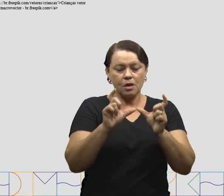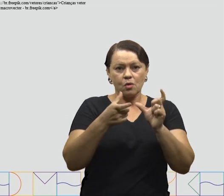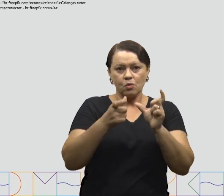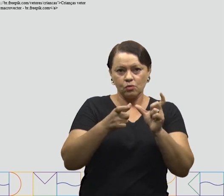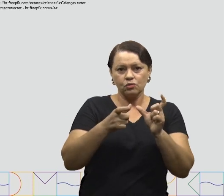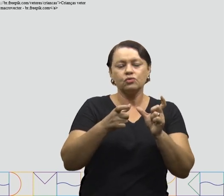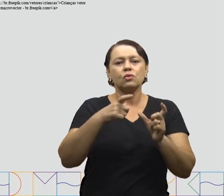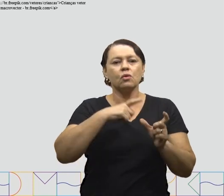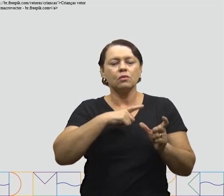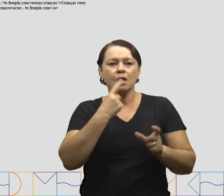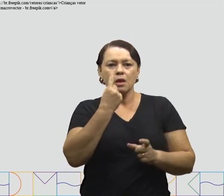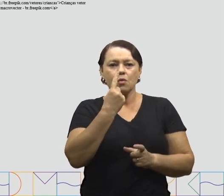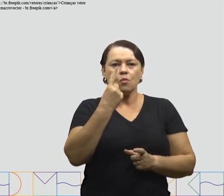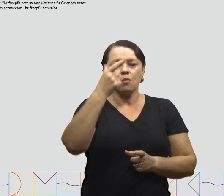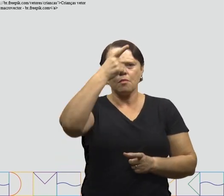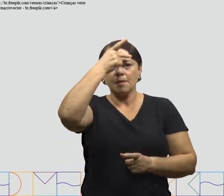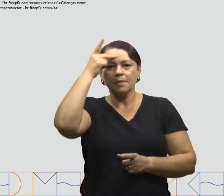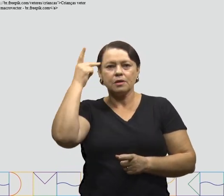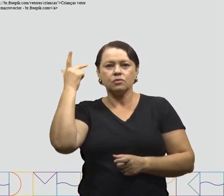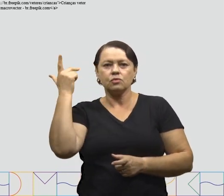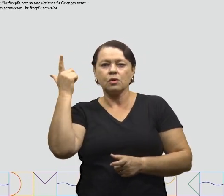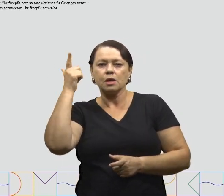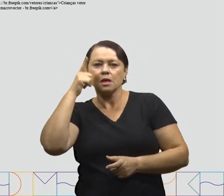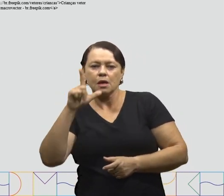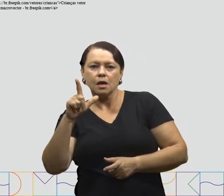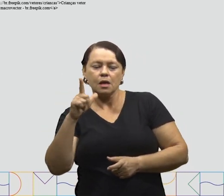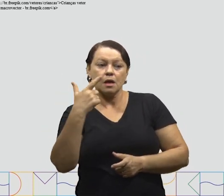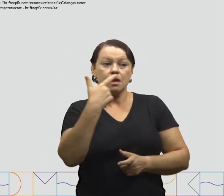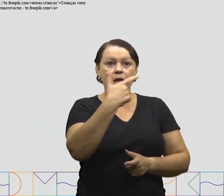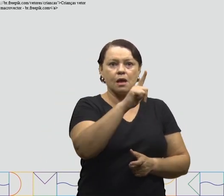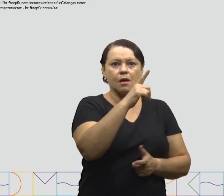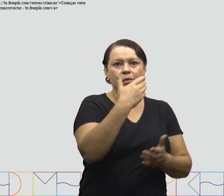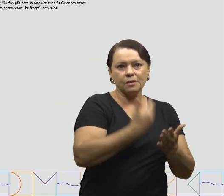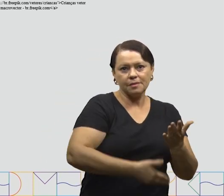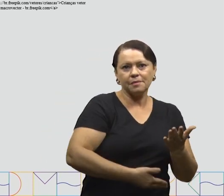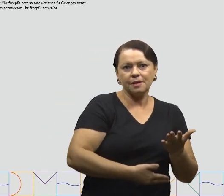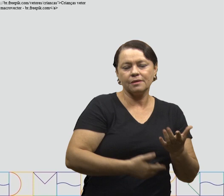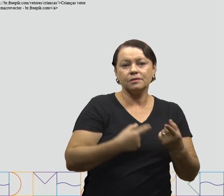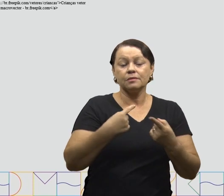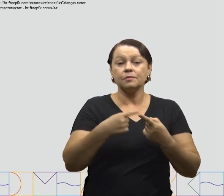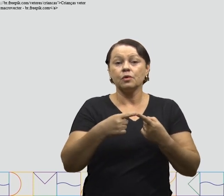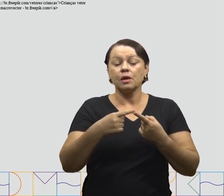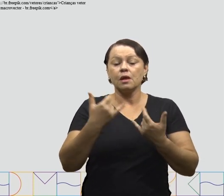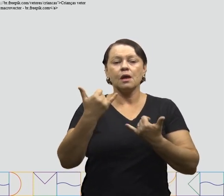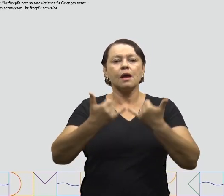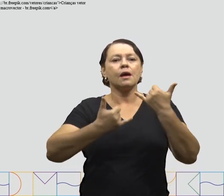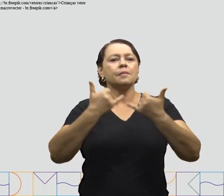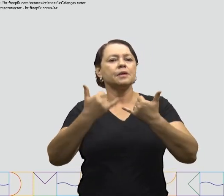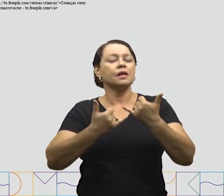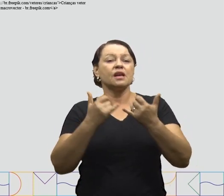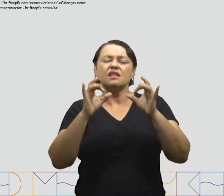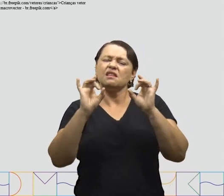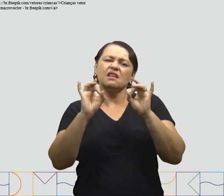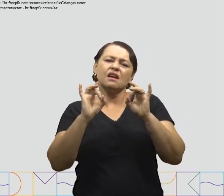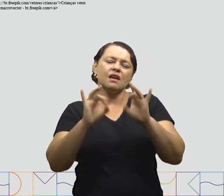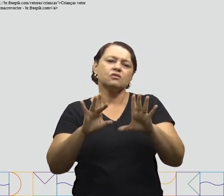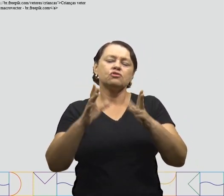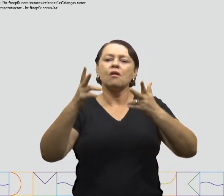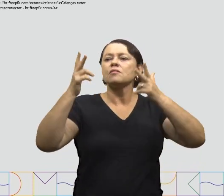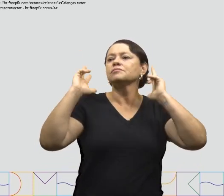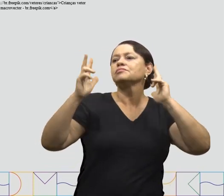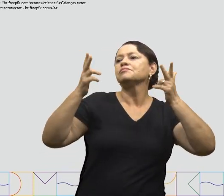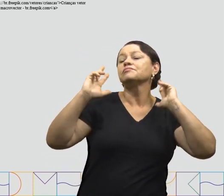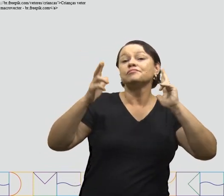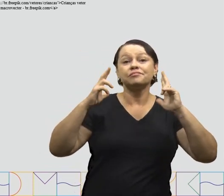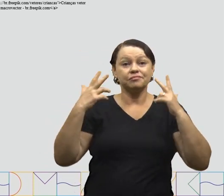é quando nós temos um vencedor e um perdedor. E a brincadeira é quando nós brincamos apenas para nos